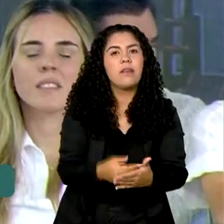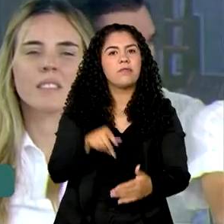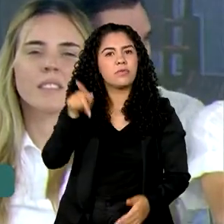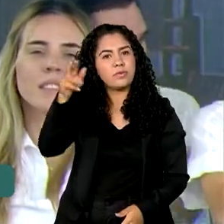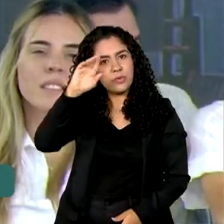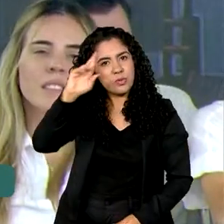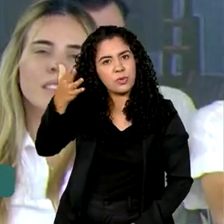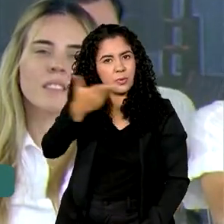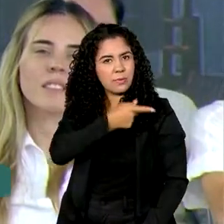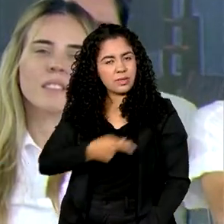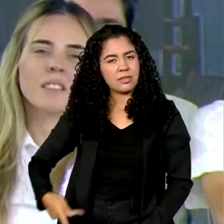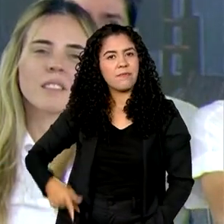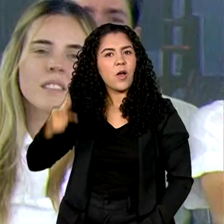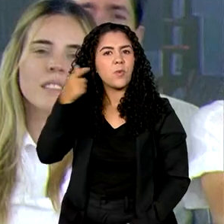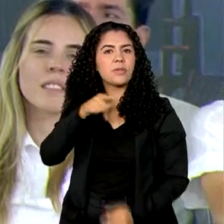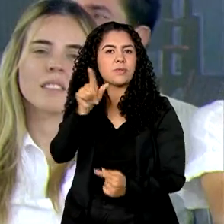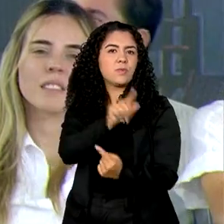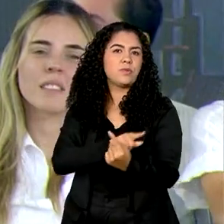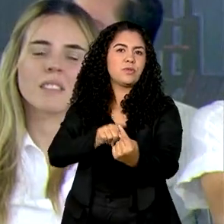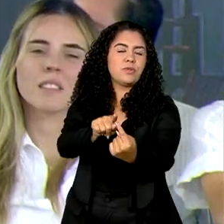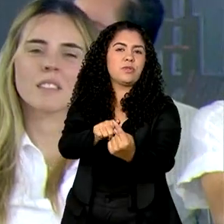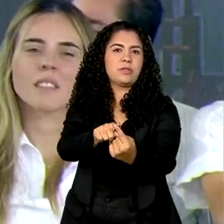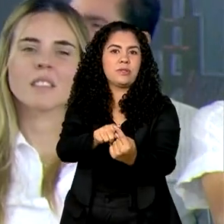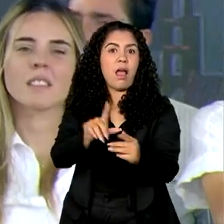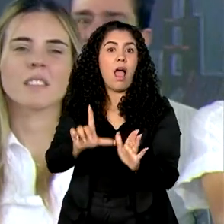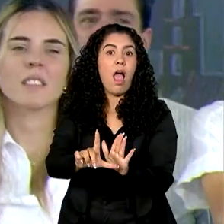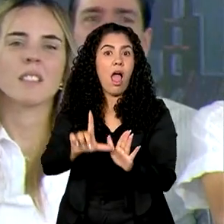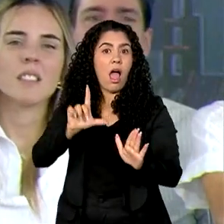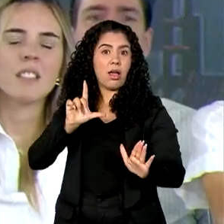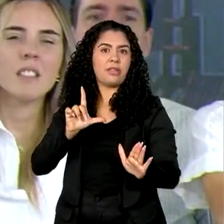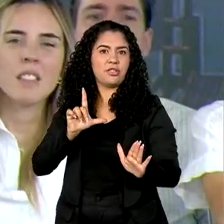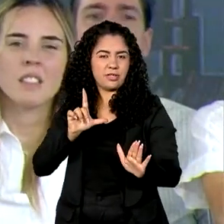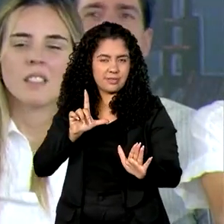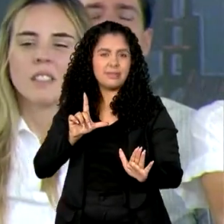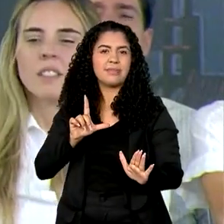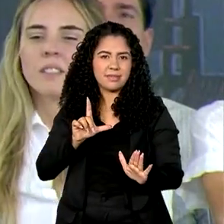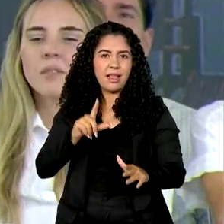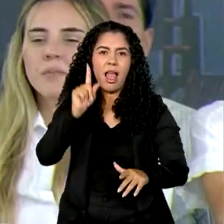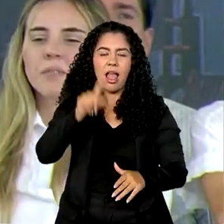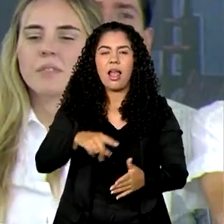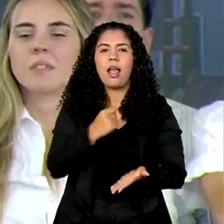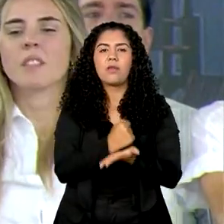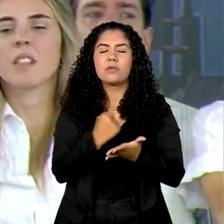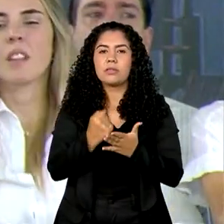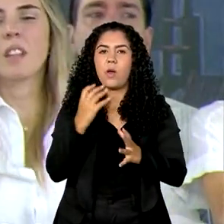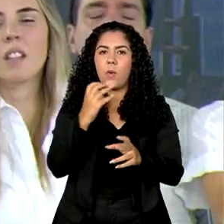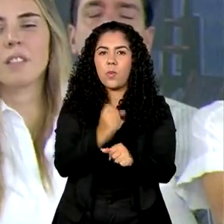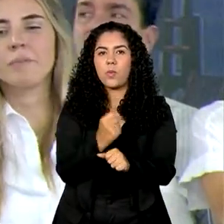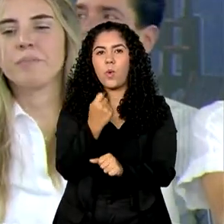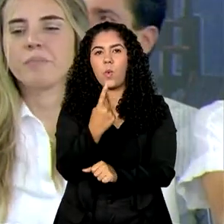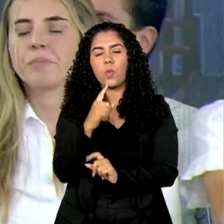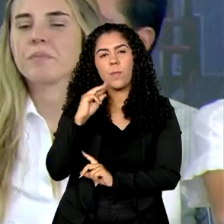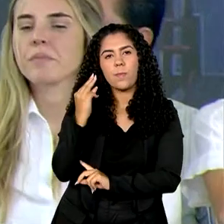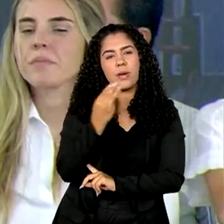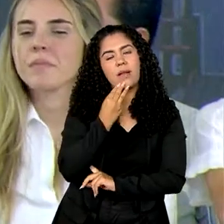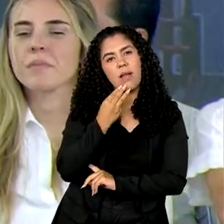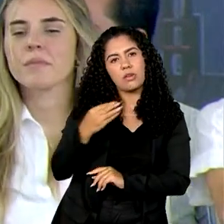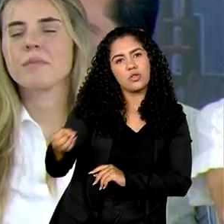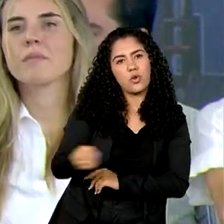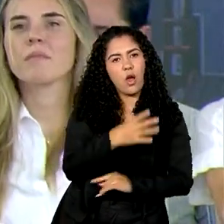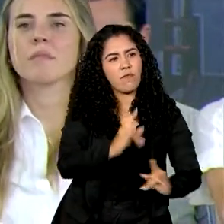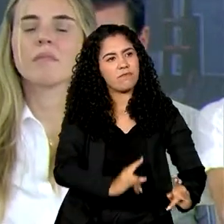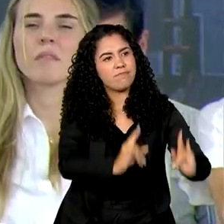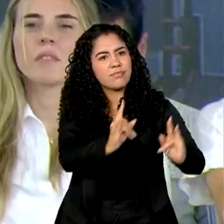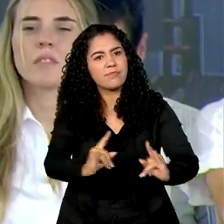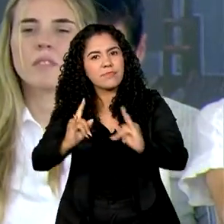presidente, que nós estamos já chegando antes do que prevíamos, que é a contratação de 1 milhão de unidades habitacionais.